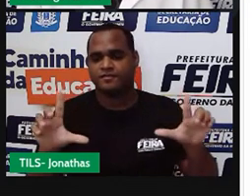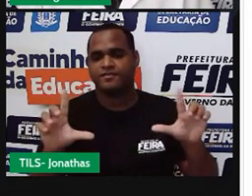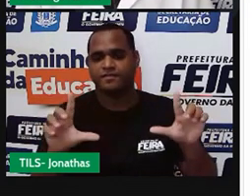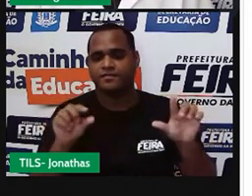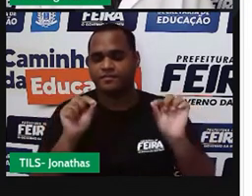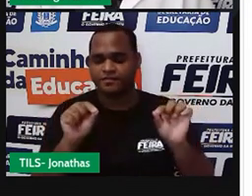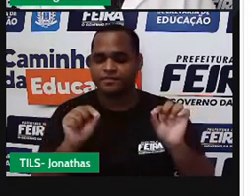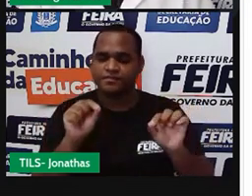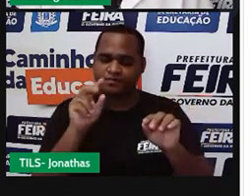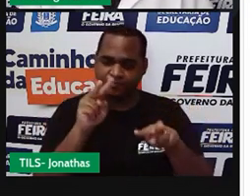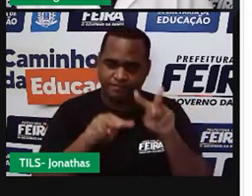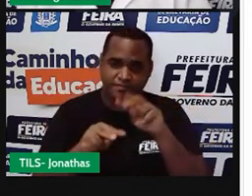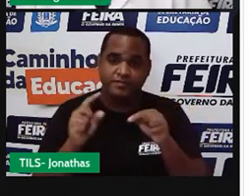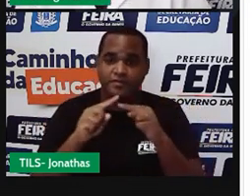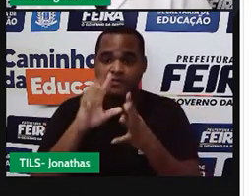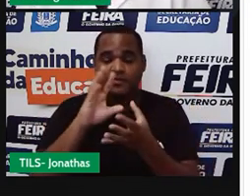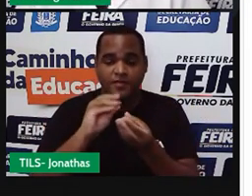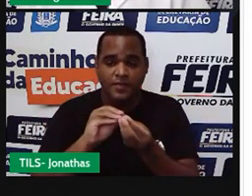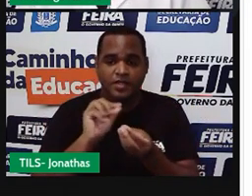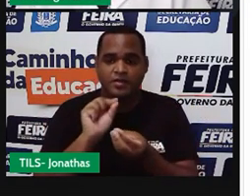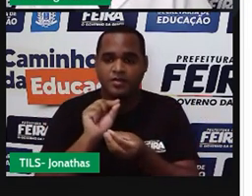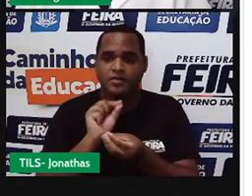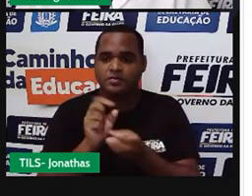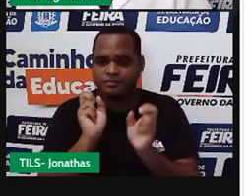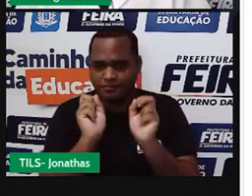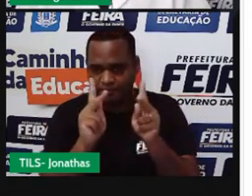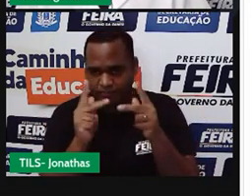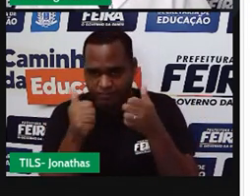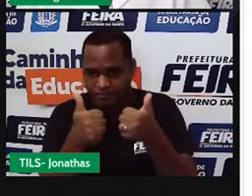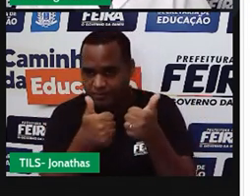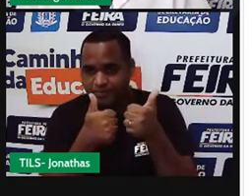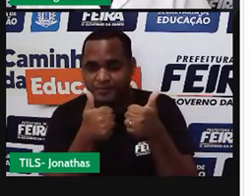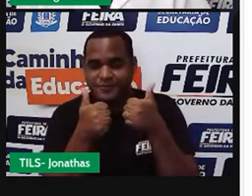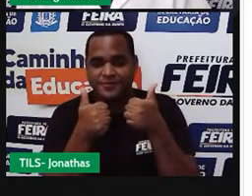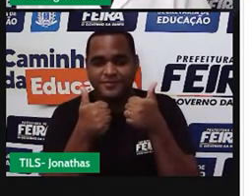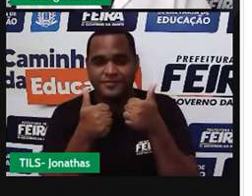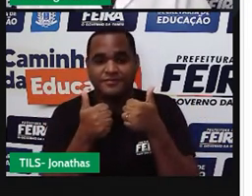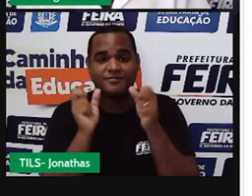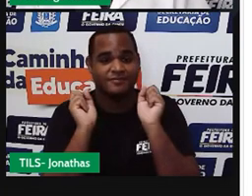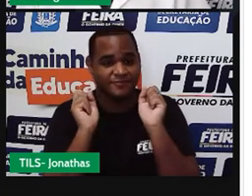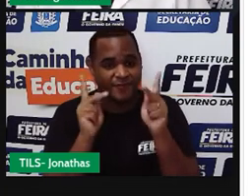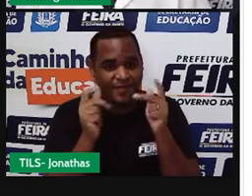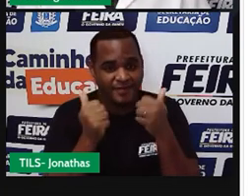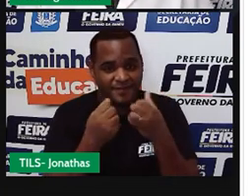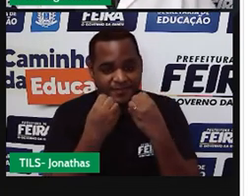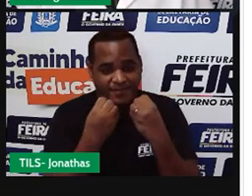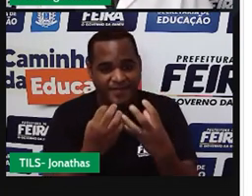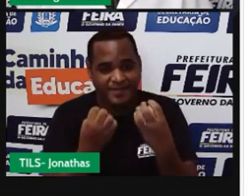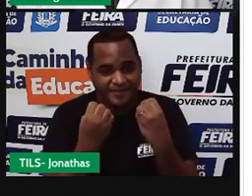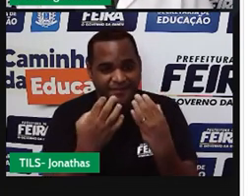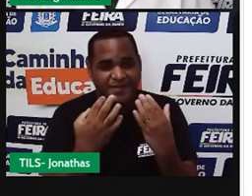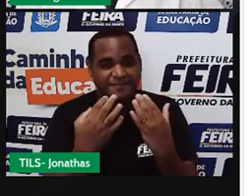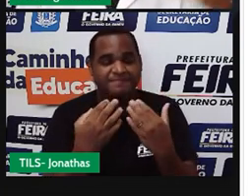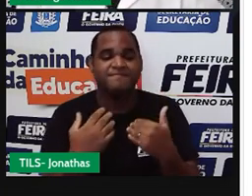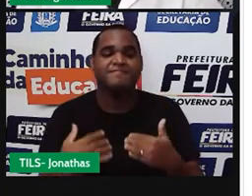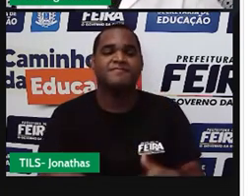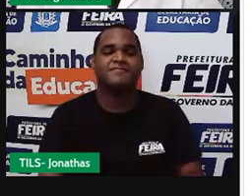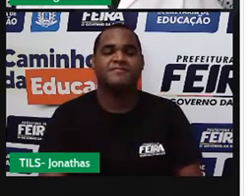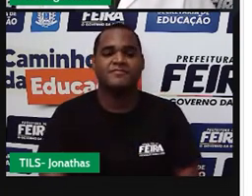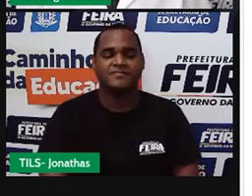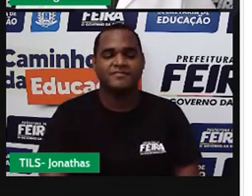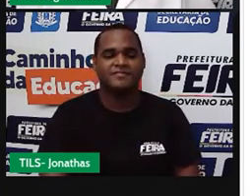forma de escrever essa fórmula tá bom o bacana não é então